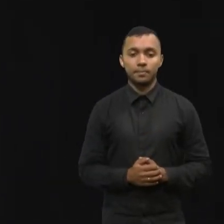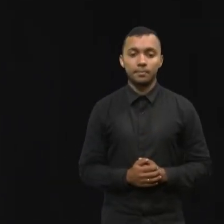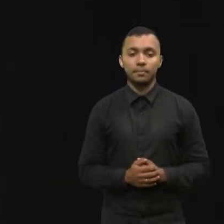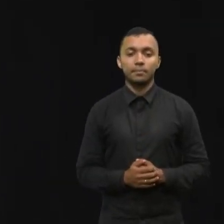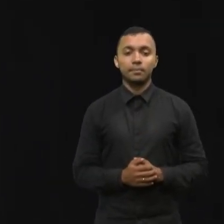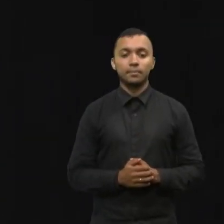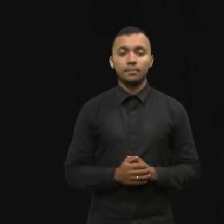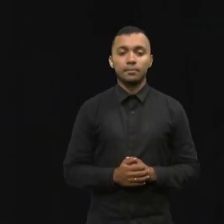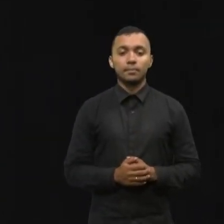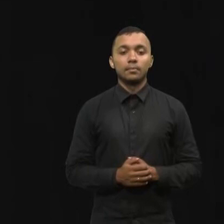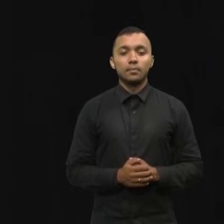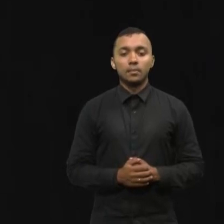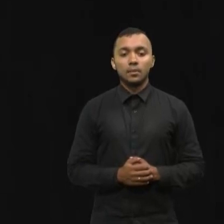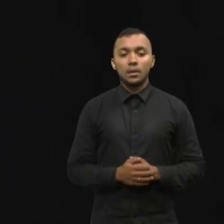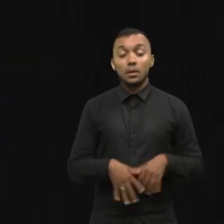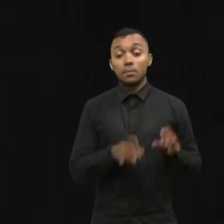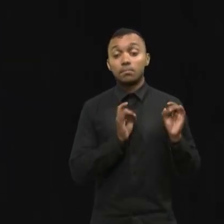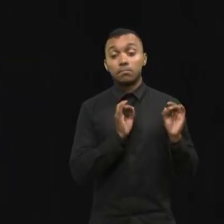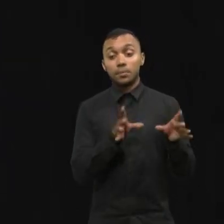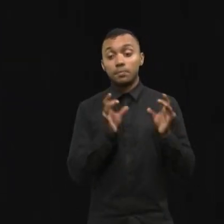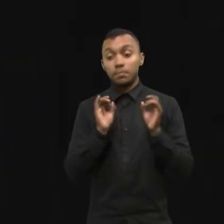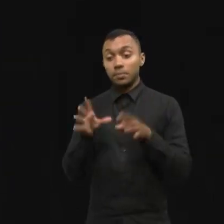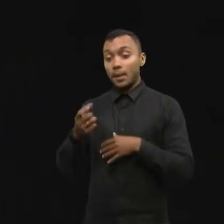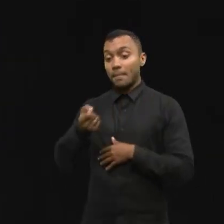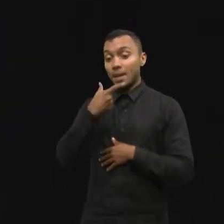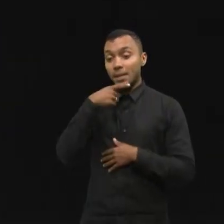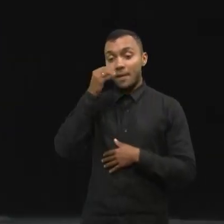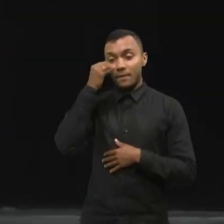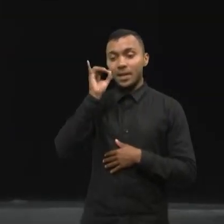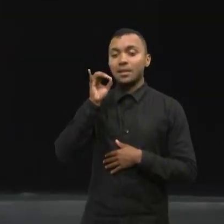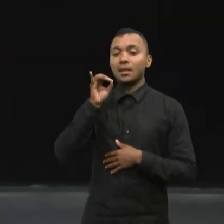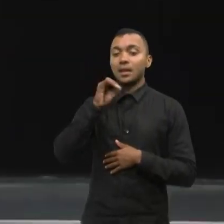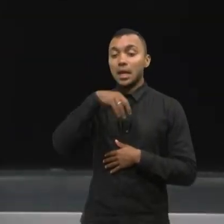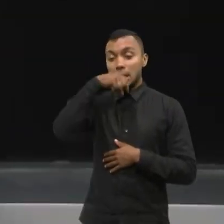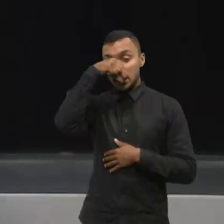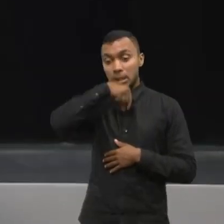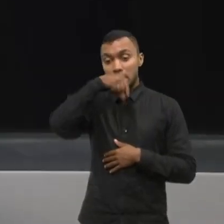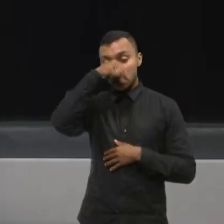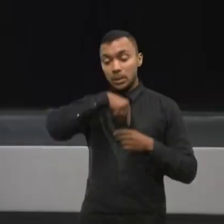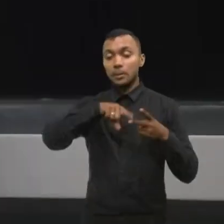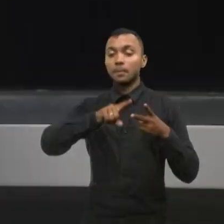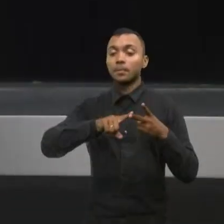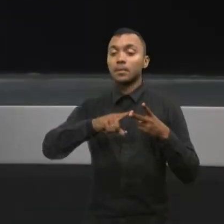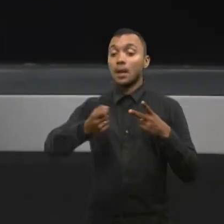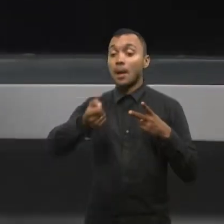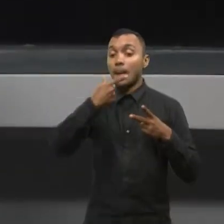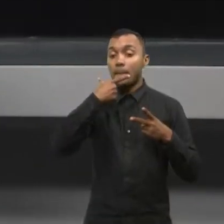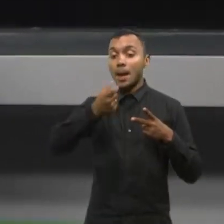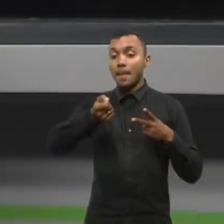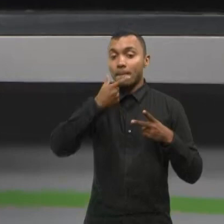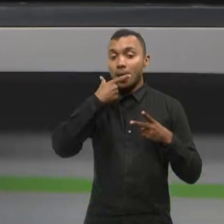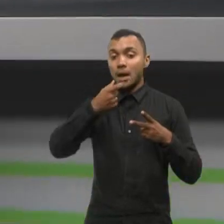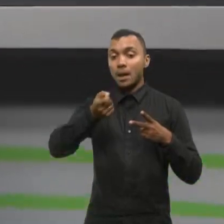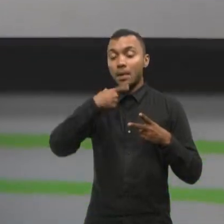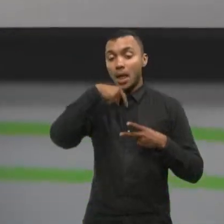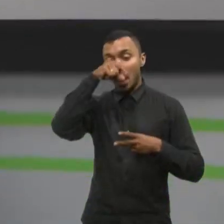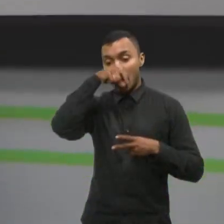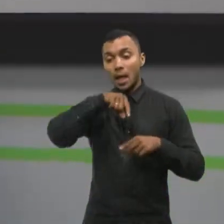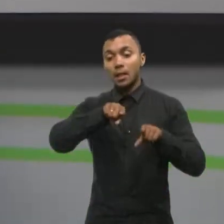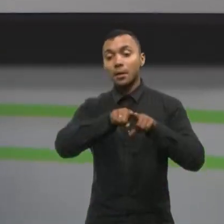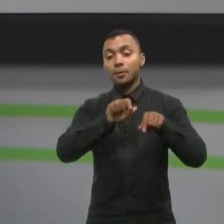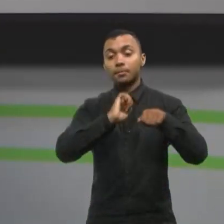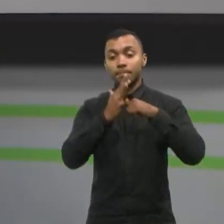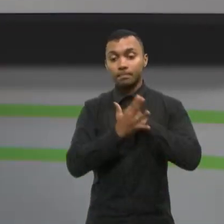As vendas de medicamentos antigripais, vitaminas e testes rápidos para influenza e Covid